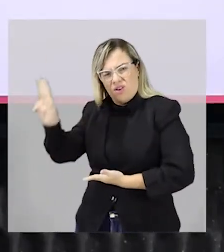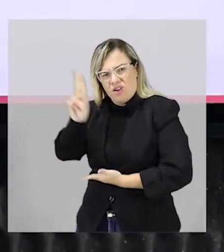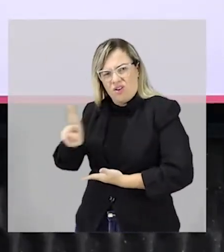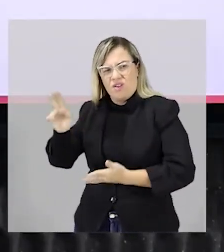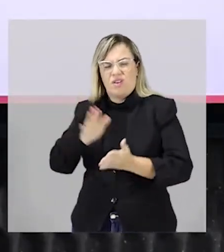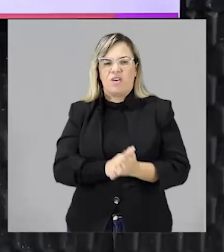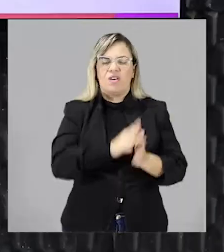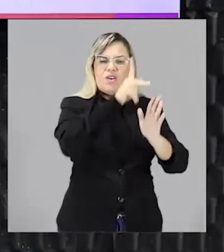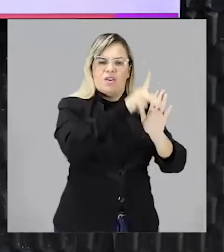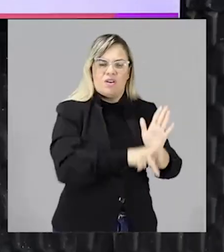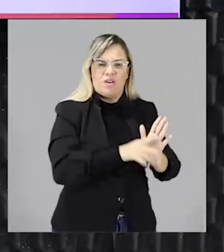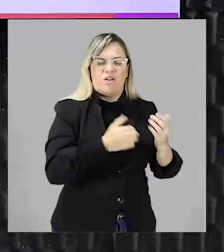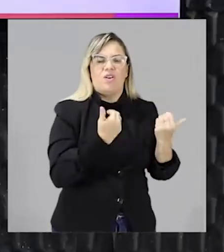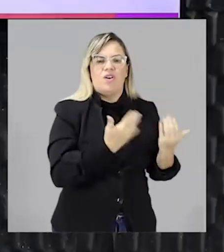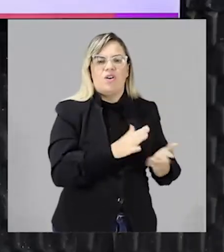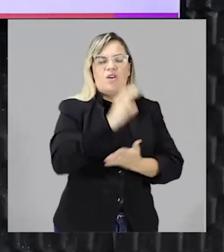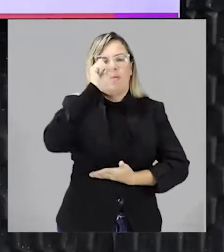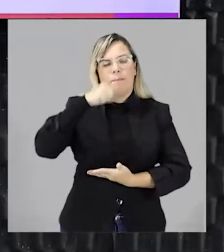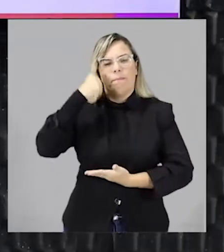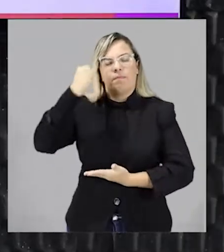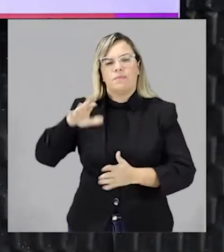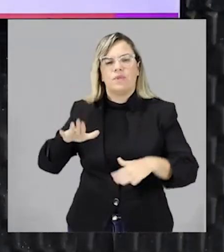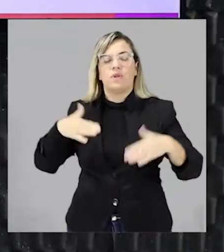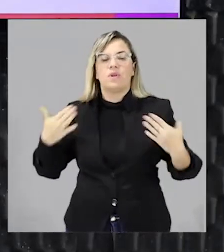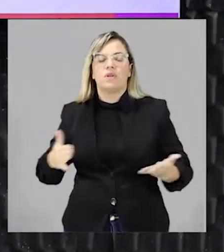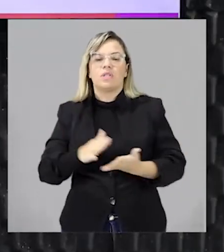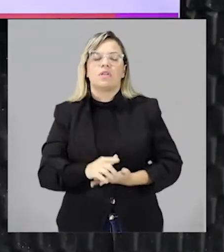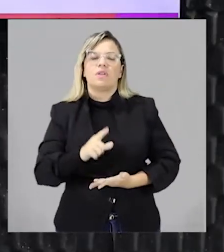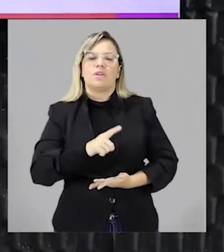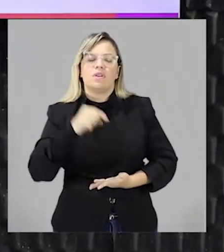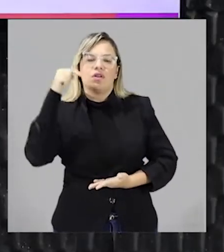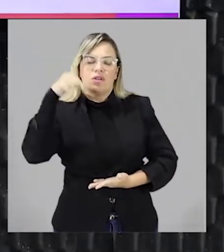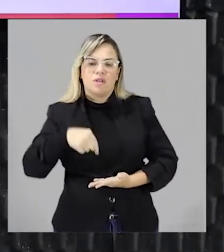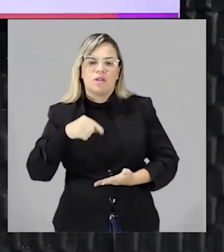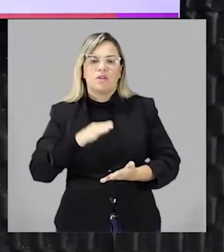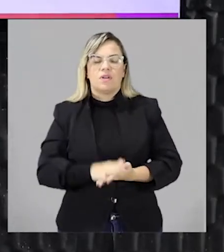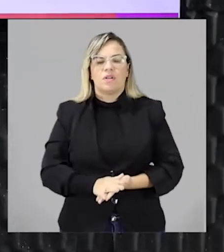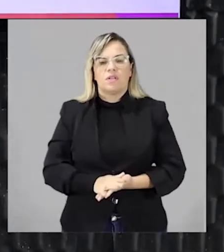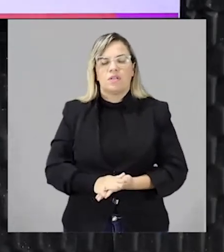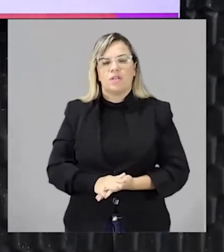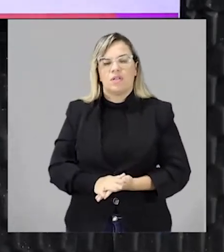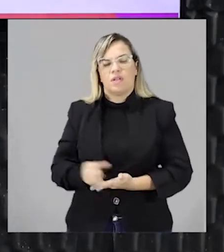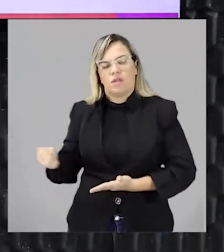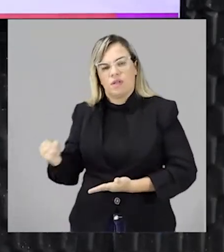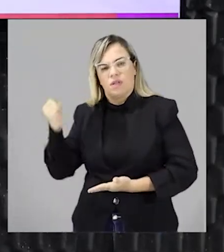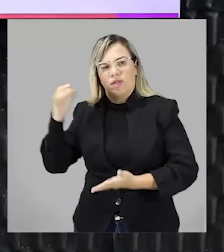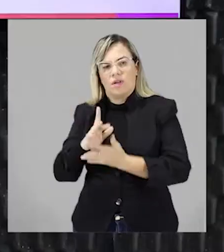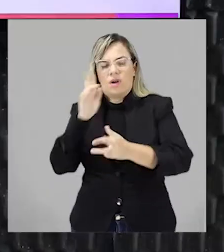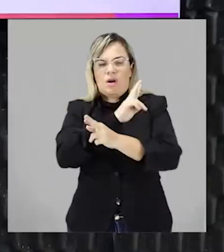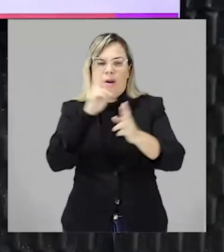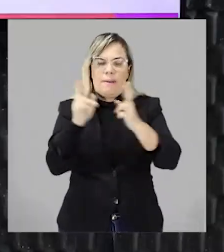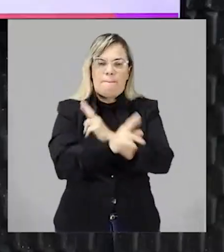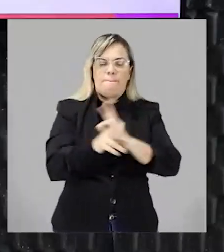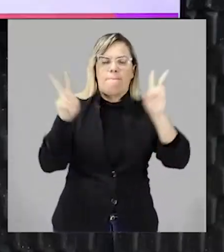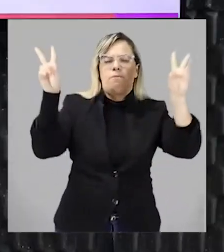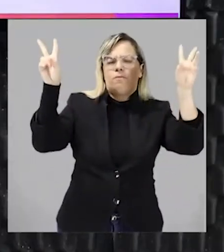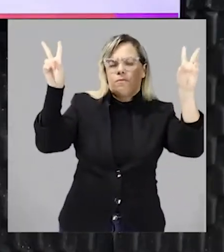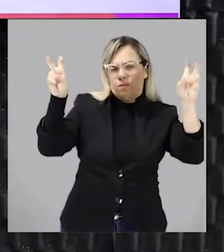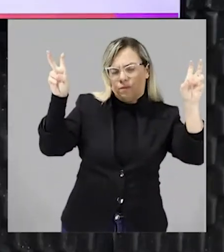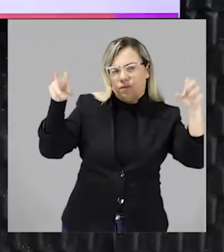do programa Jovem Senador. O que vocês devem levar em consideração em relação a esse tema? O que é